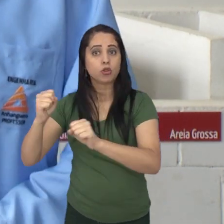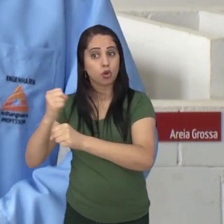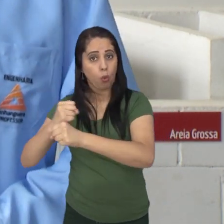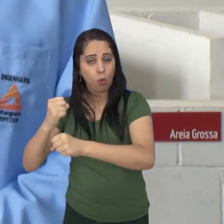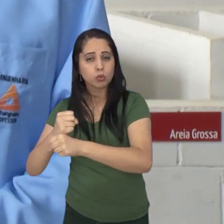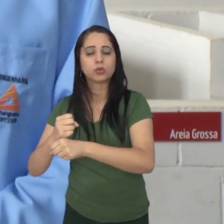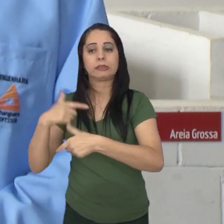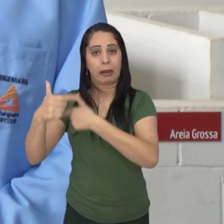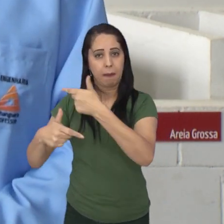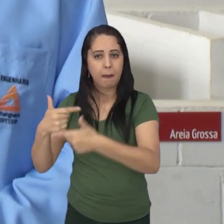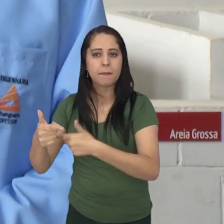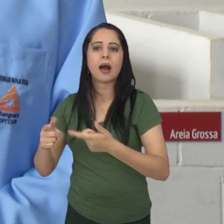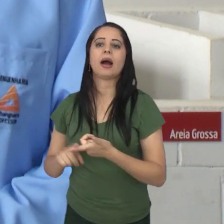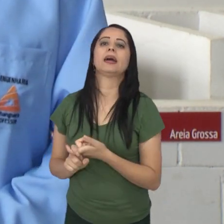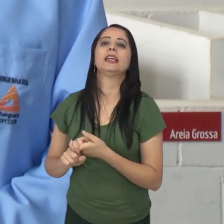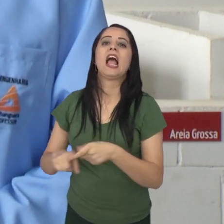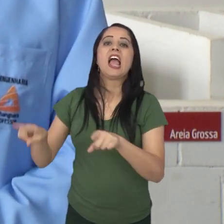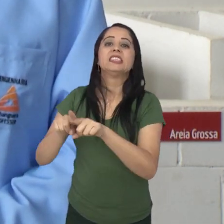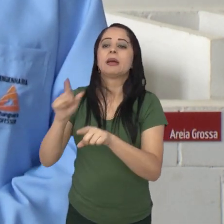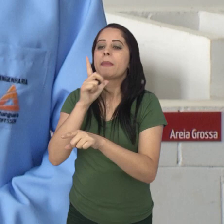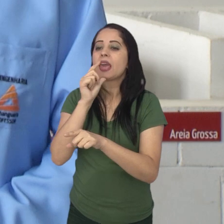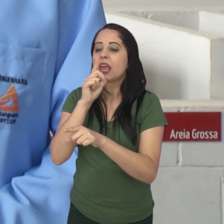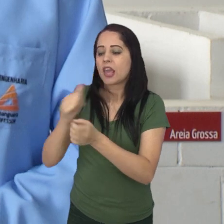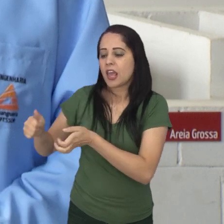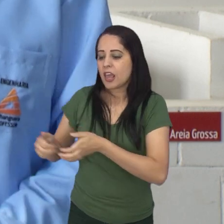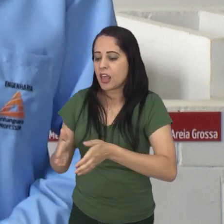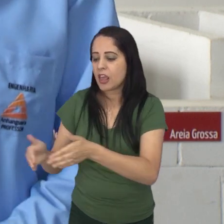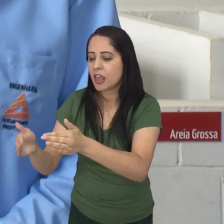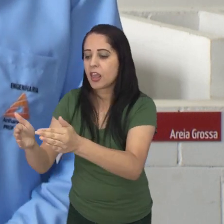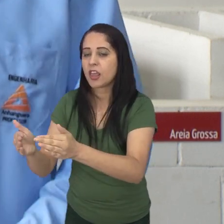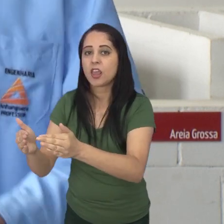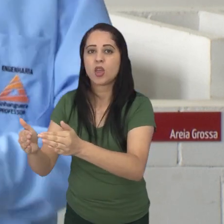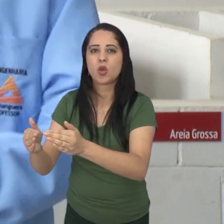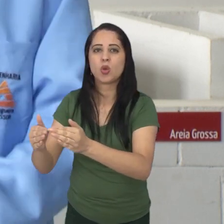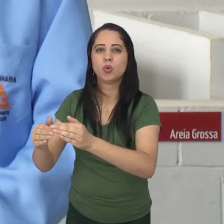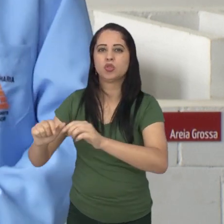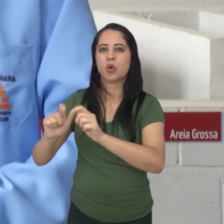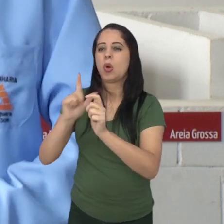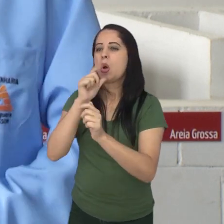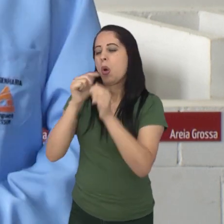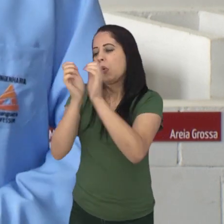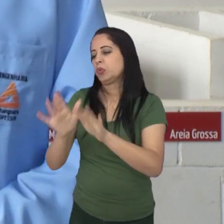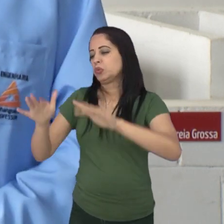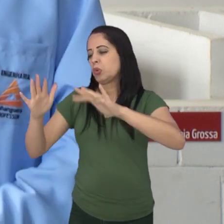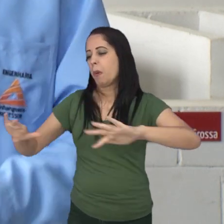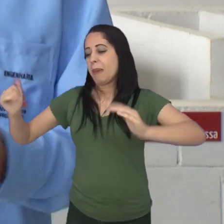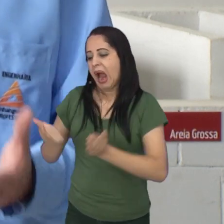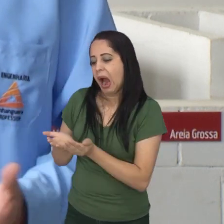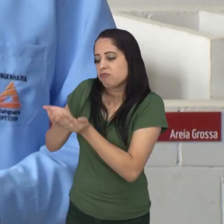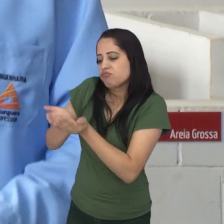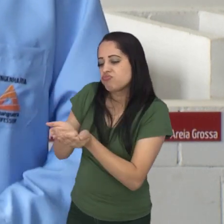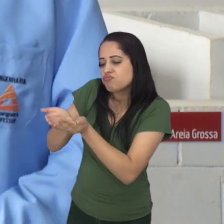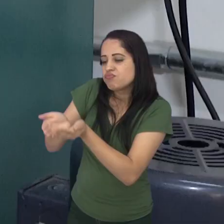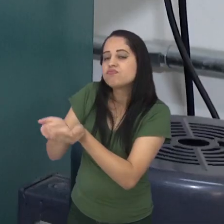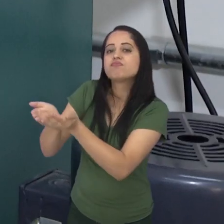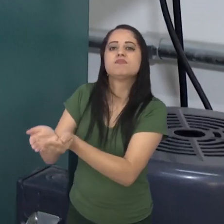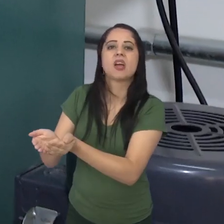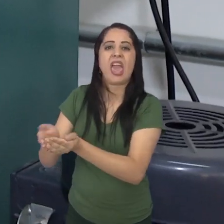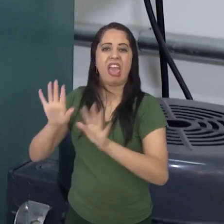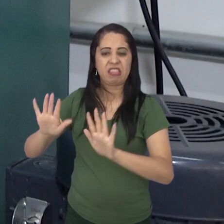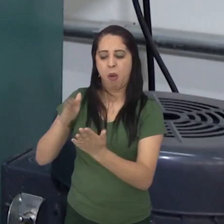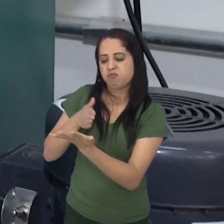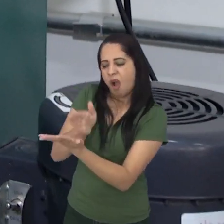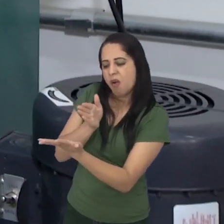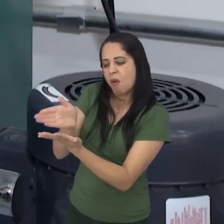eclusas, que são obras que ficam em rios, né, obras portuárias. Então, o leque é muito grande.